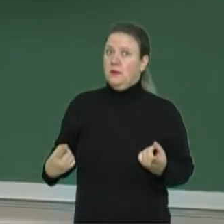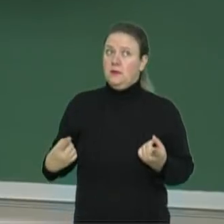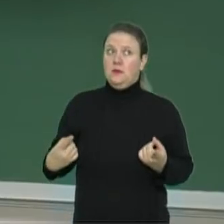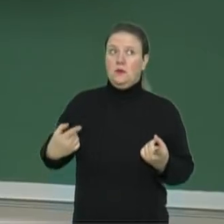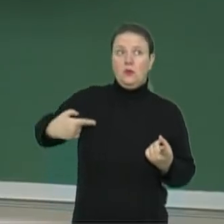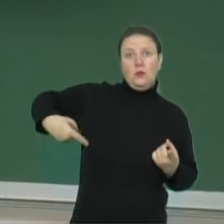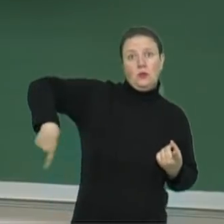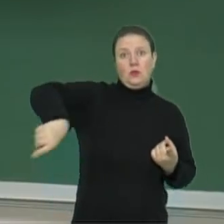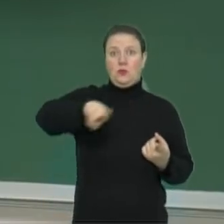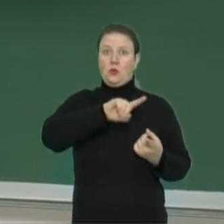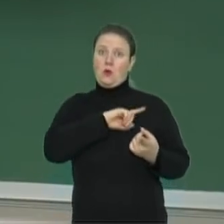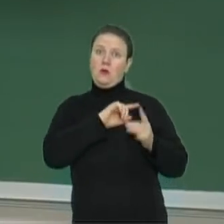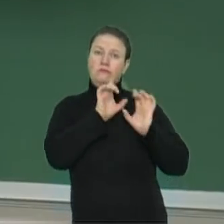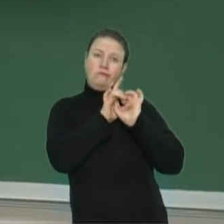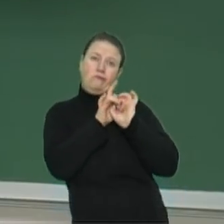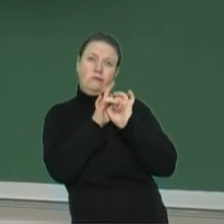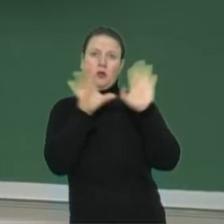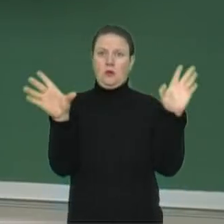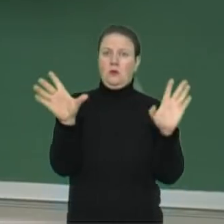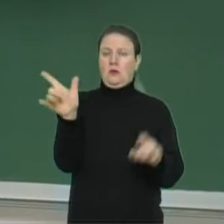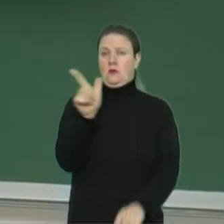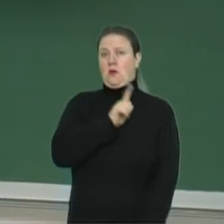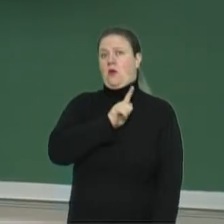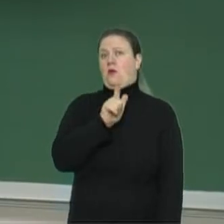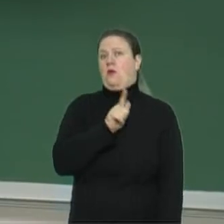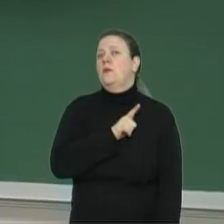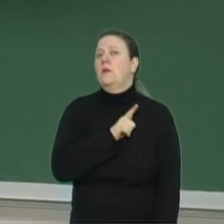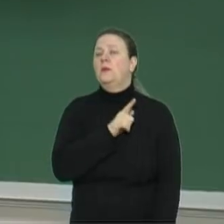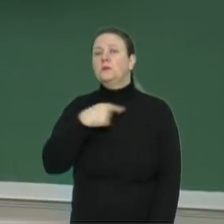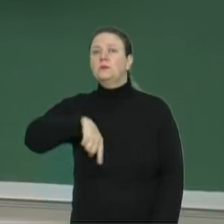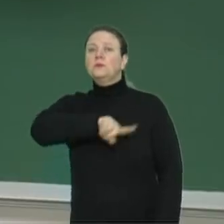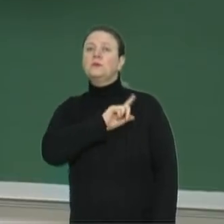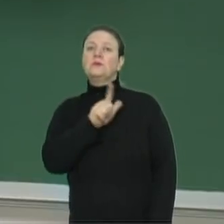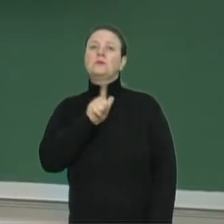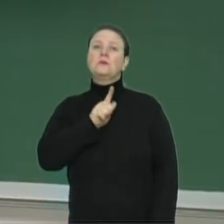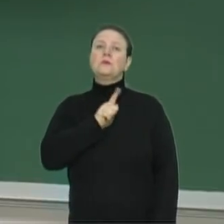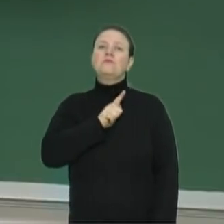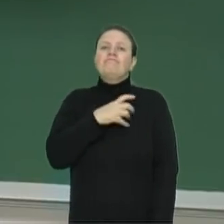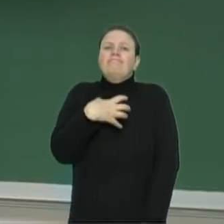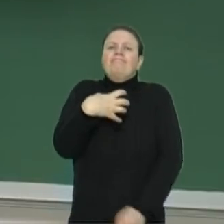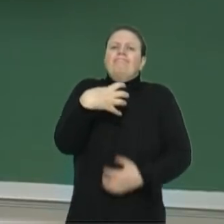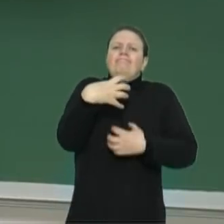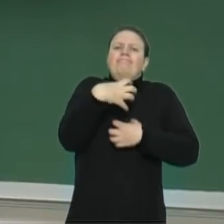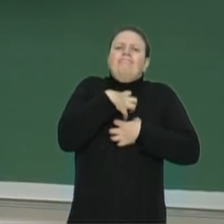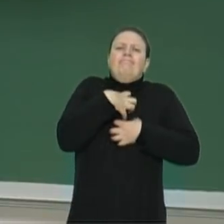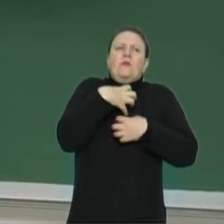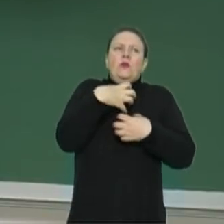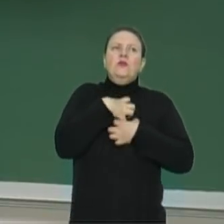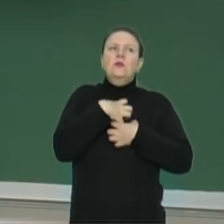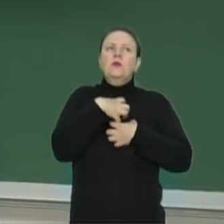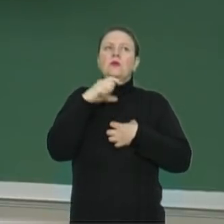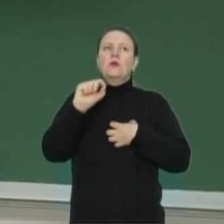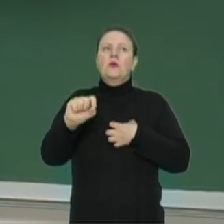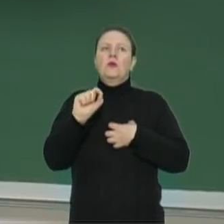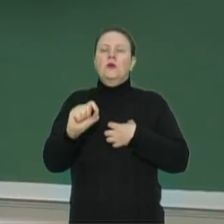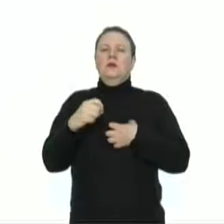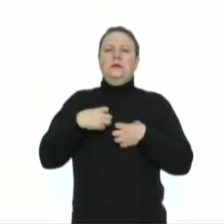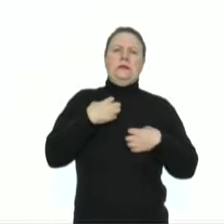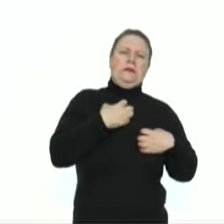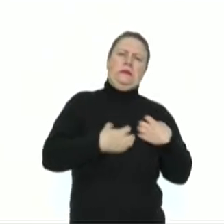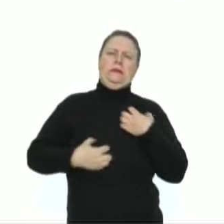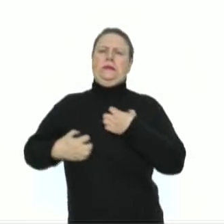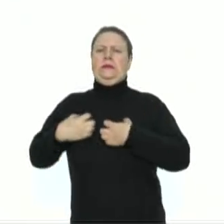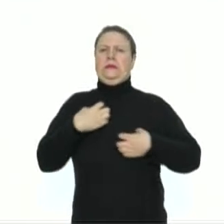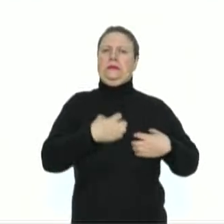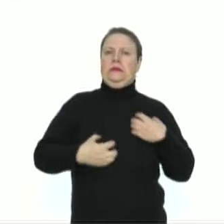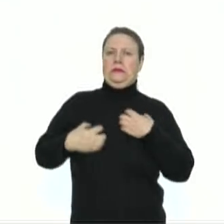sermos totalmente livres, né, nós temos um sentimento de angústia, tá?